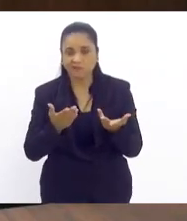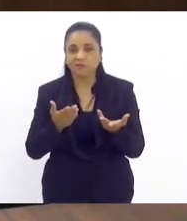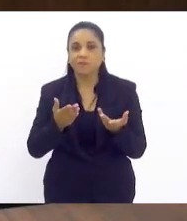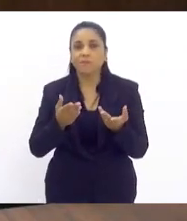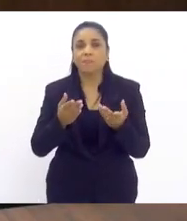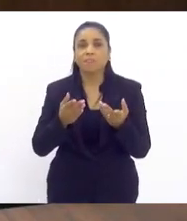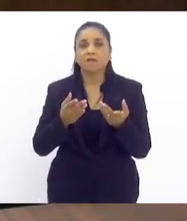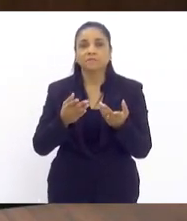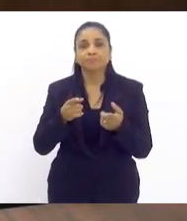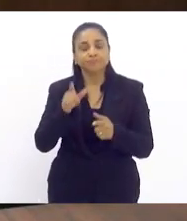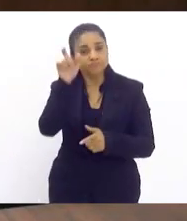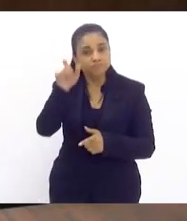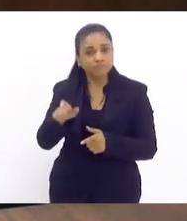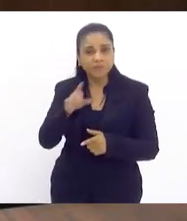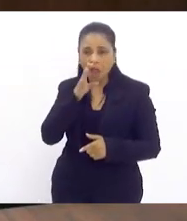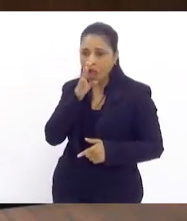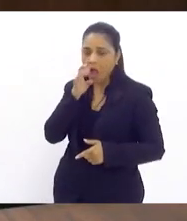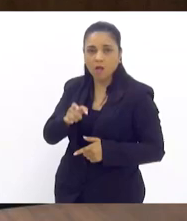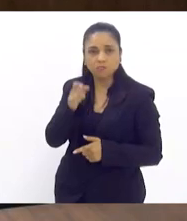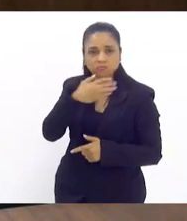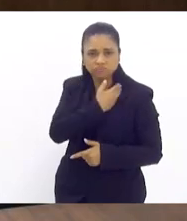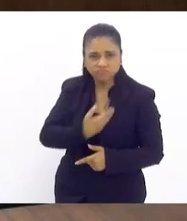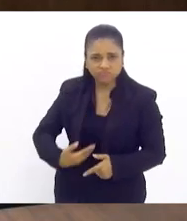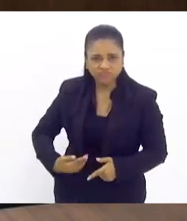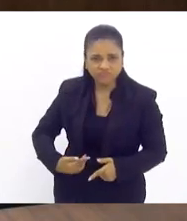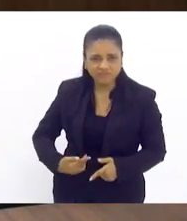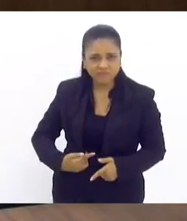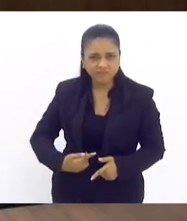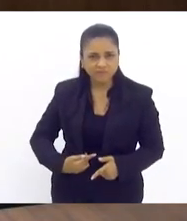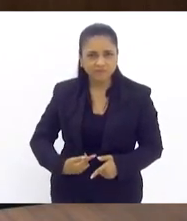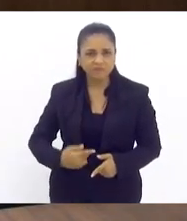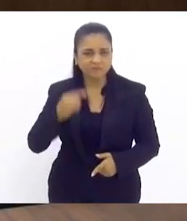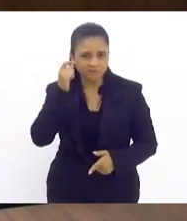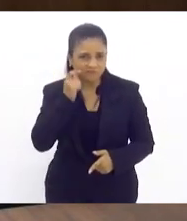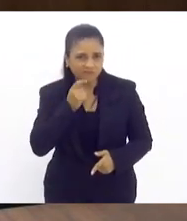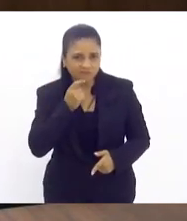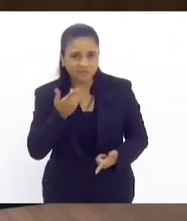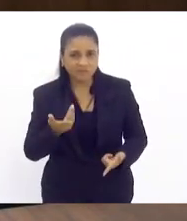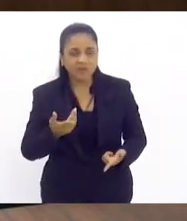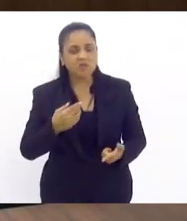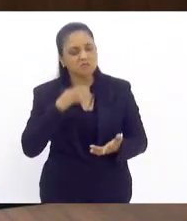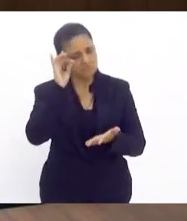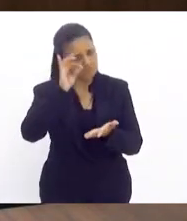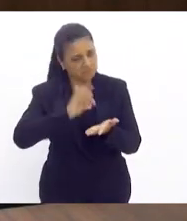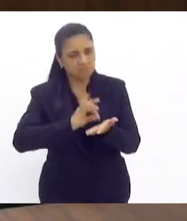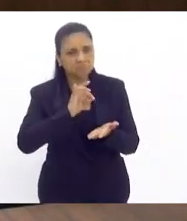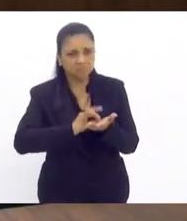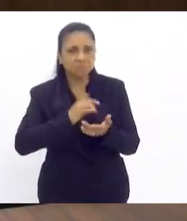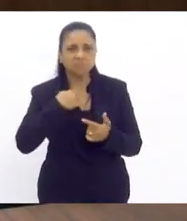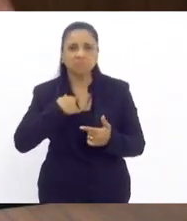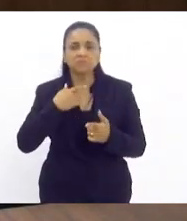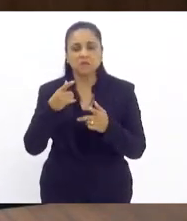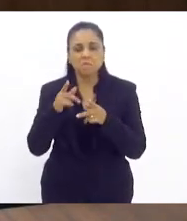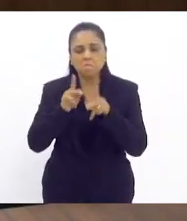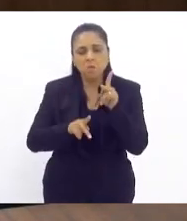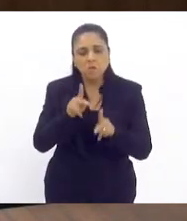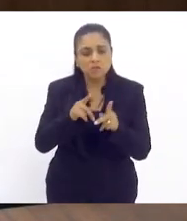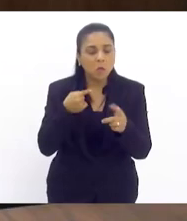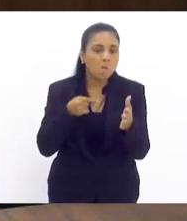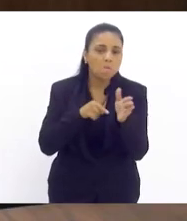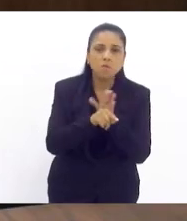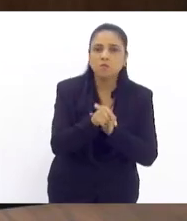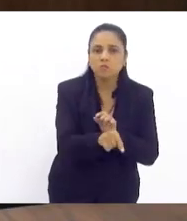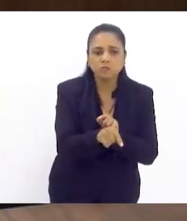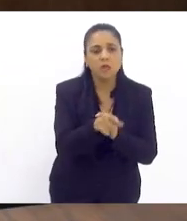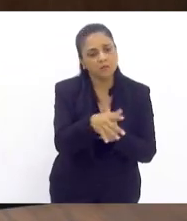sendo aí crucificado. Mas eu quero dizer o seguinte, eu tenho certeza que a população, se você perguntar para a população